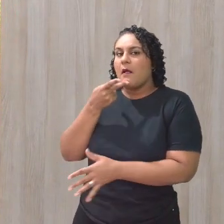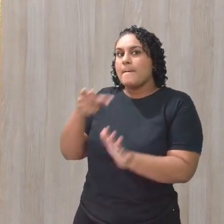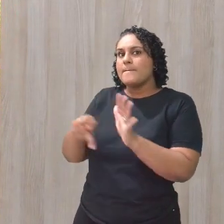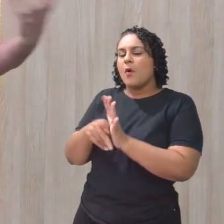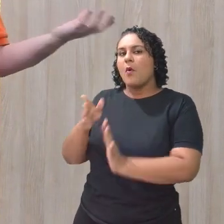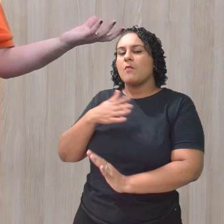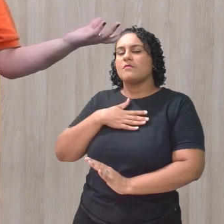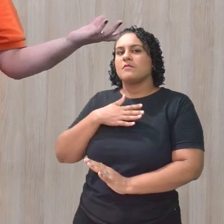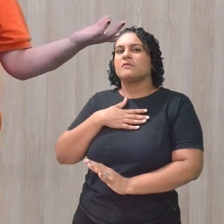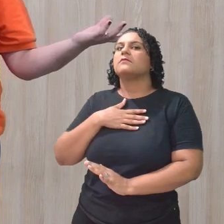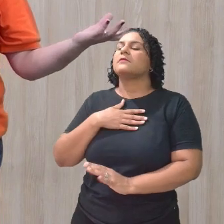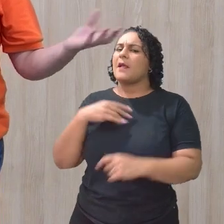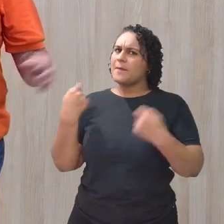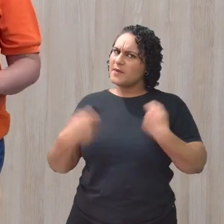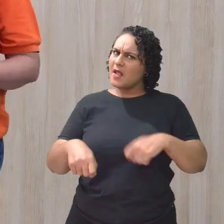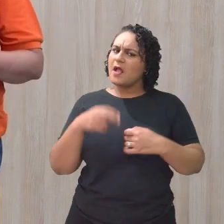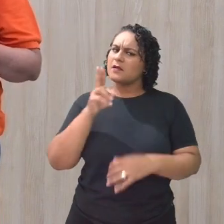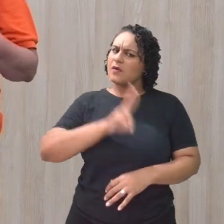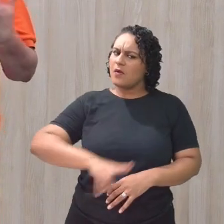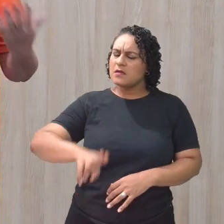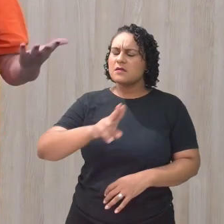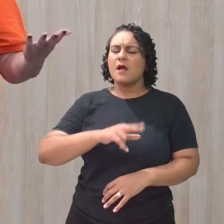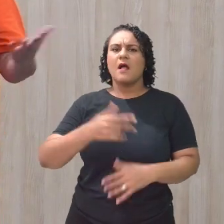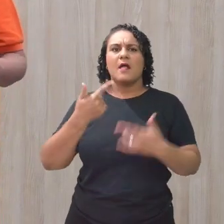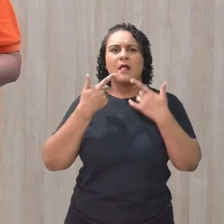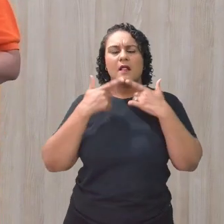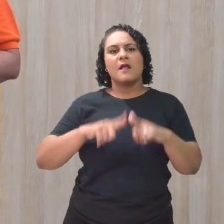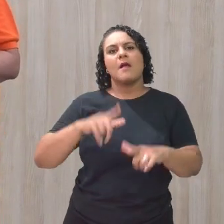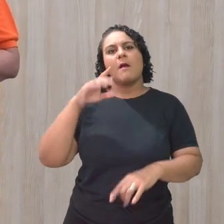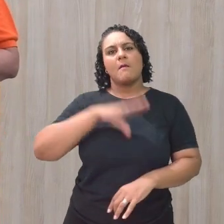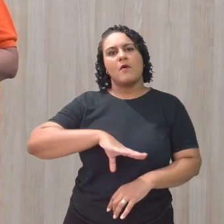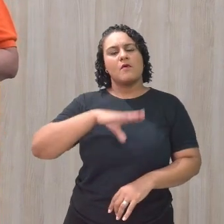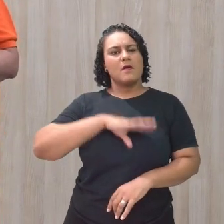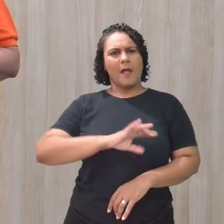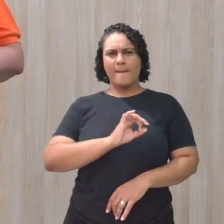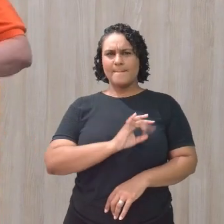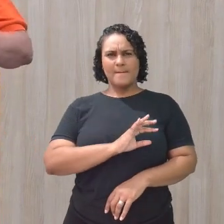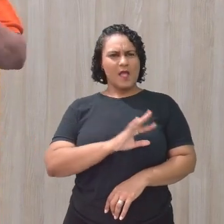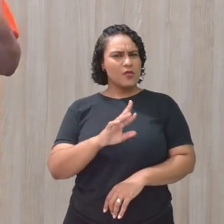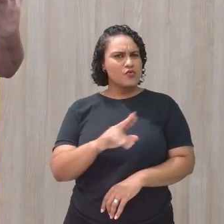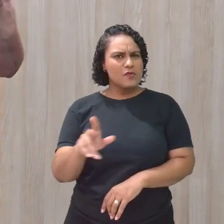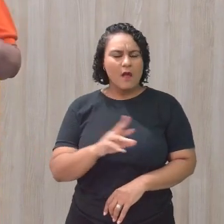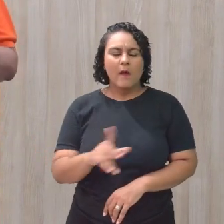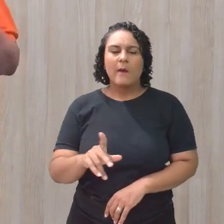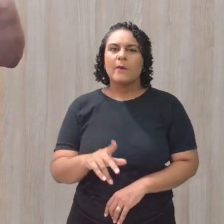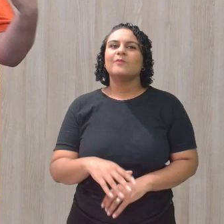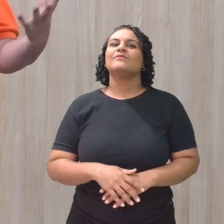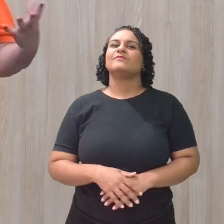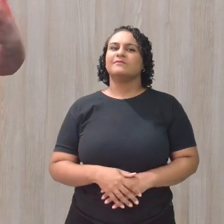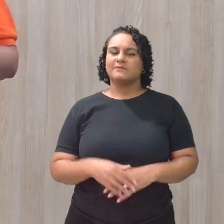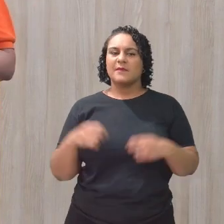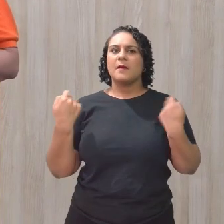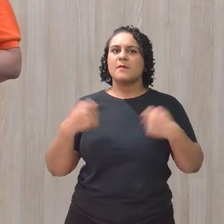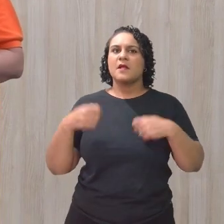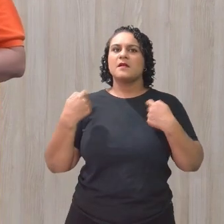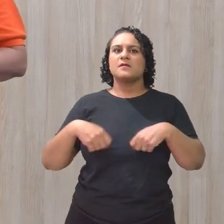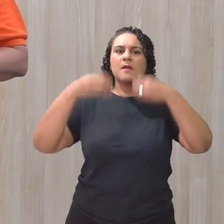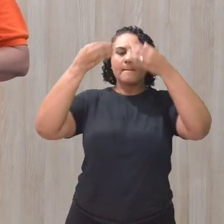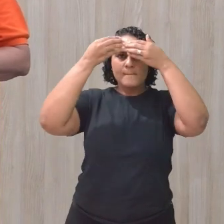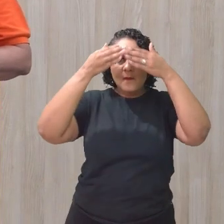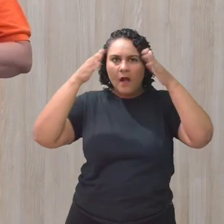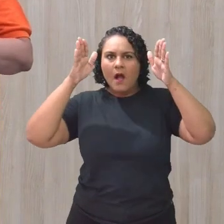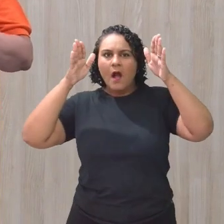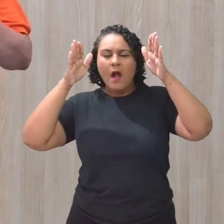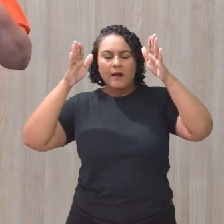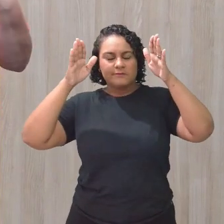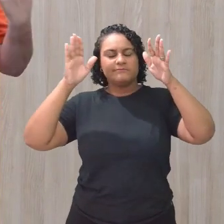deve falar sem medo a nossa língua portuguesa e também conhecer, se abrir para conhecer, não é,